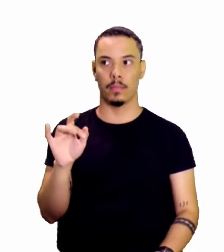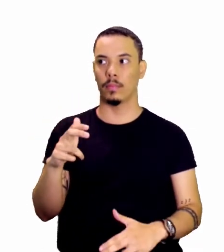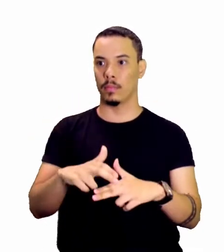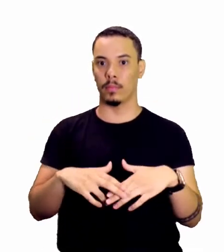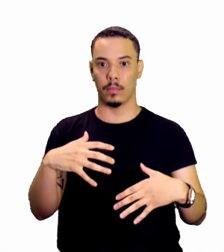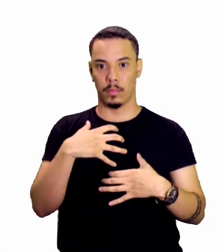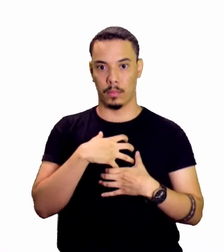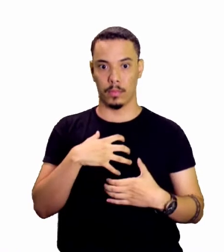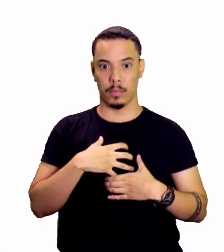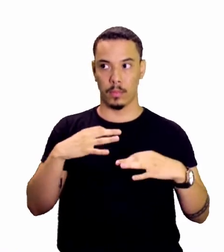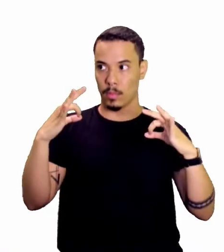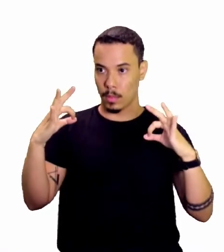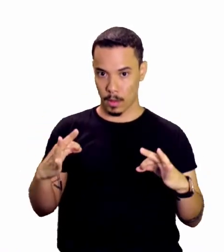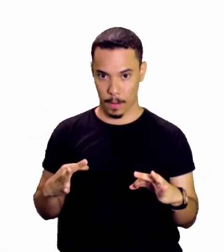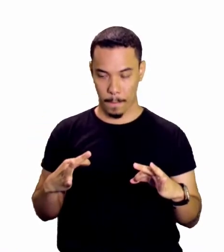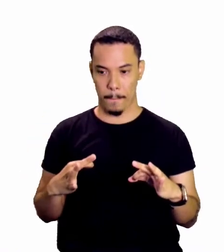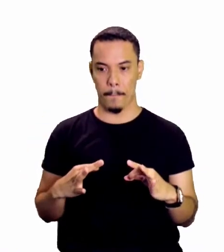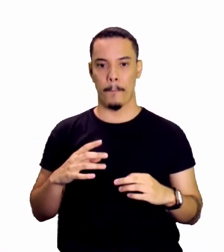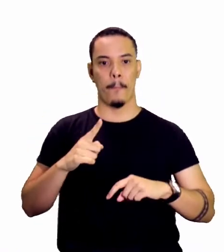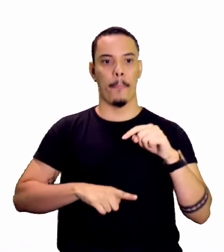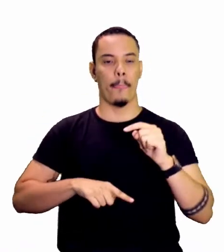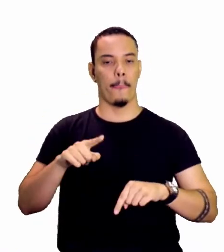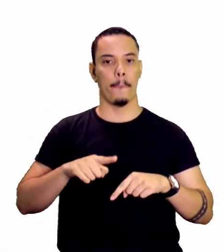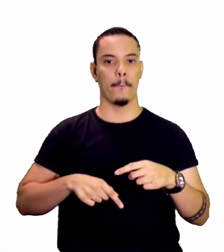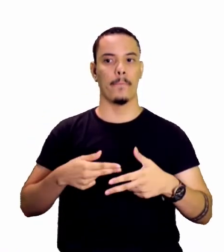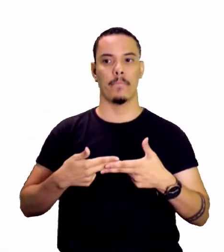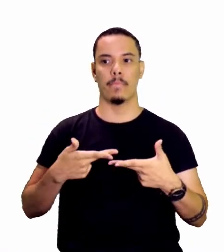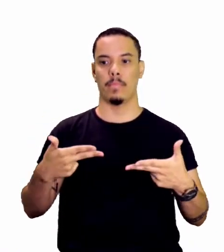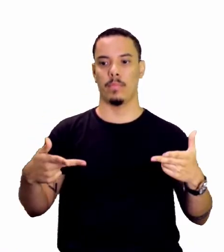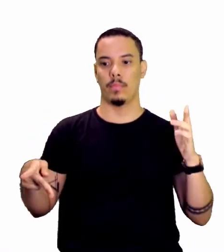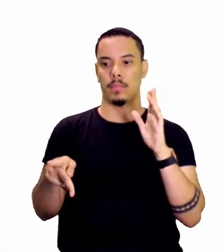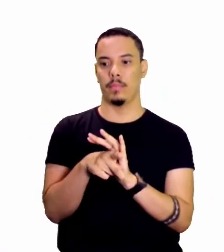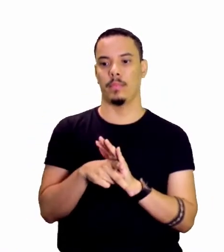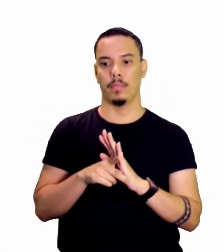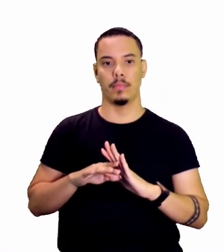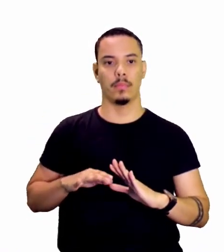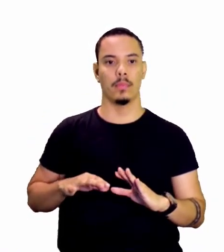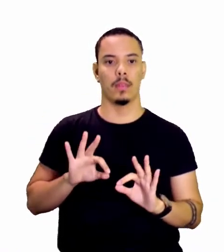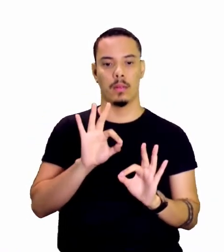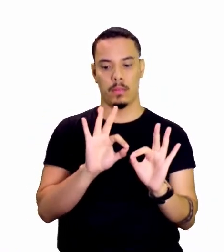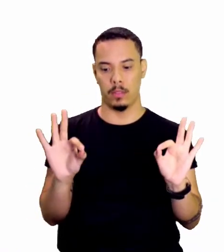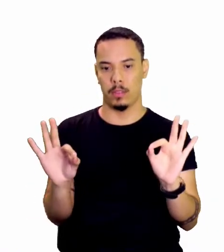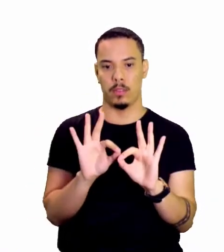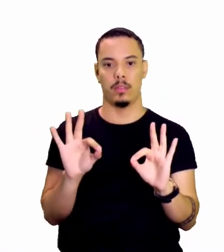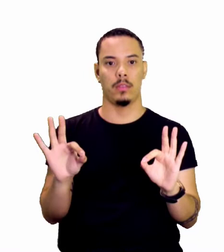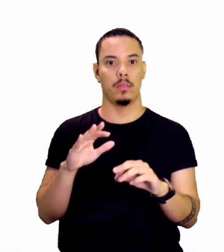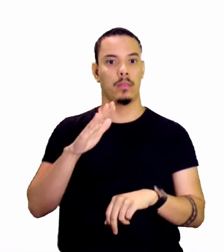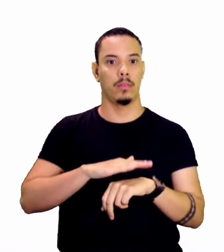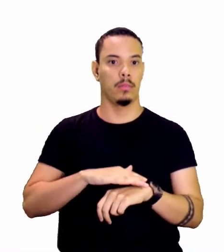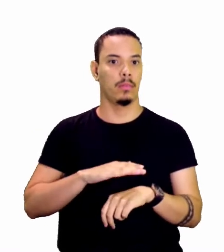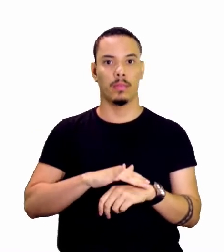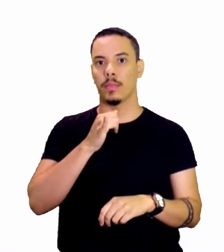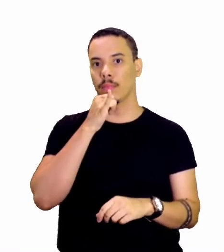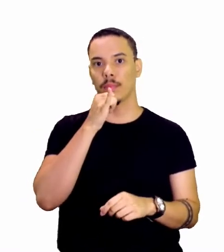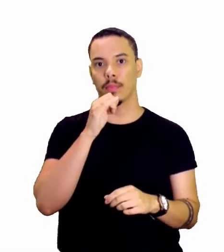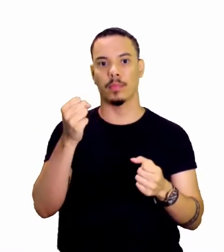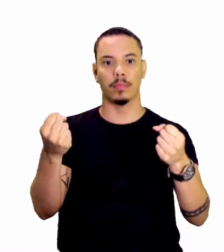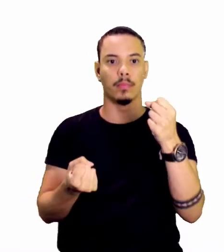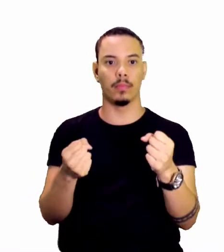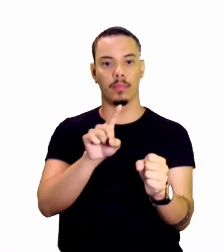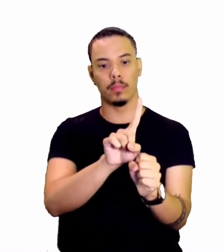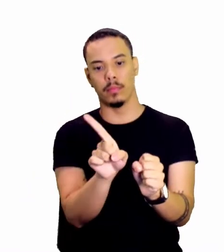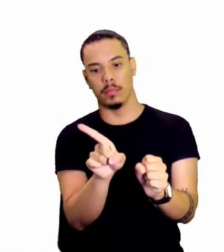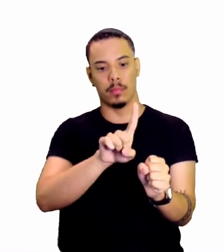a maneira mais correta de calcular através de um instrumento né instrumento de medida ativo como velocidade de um carro na